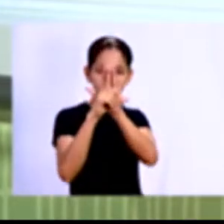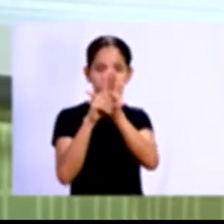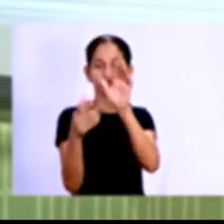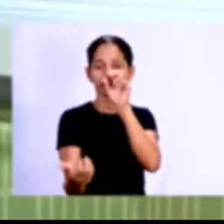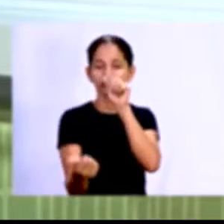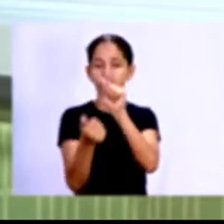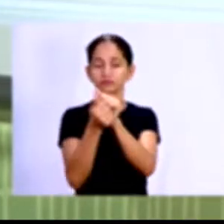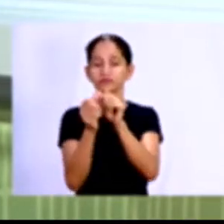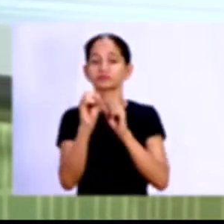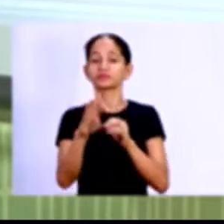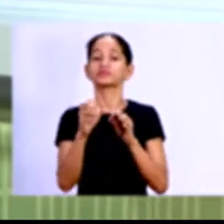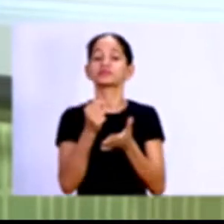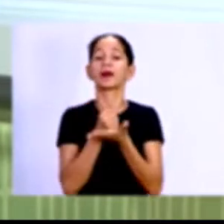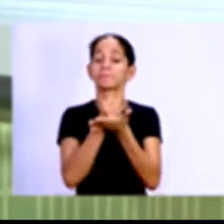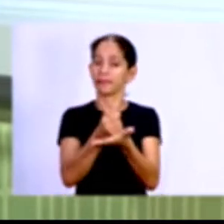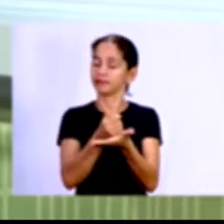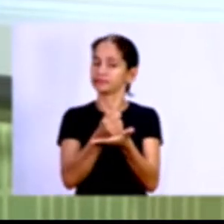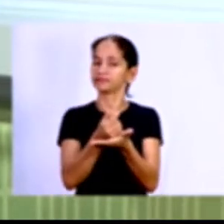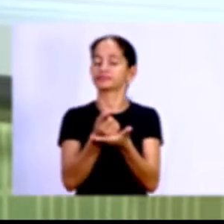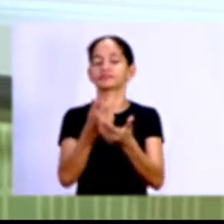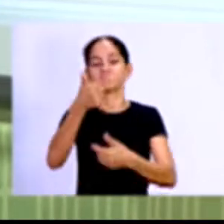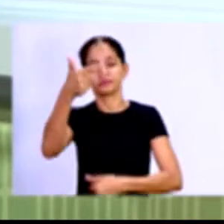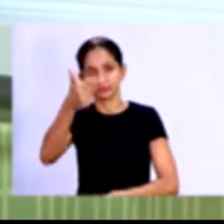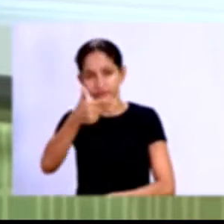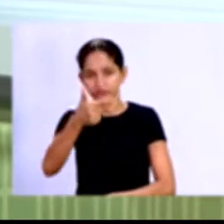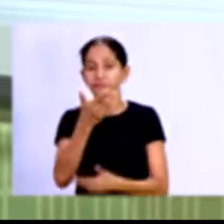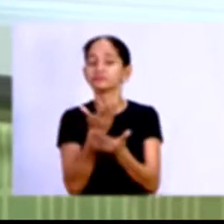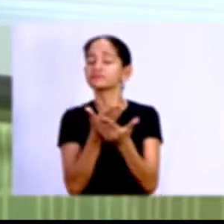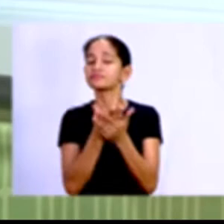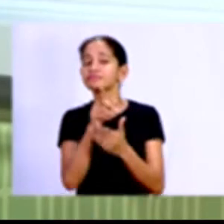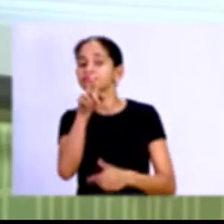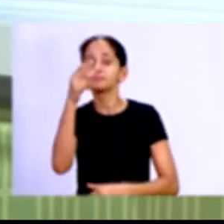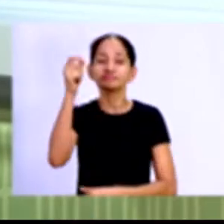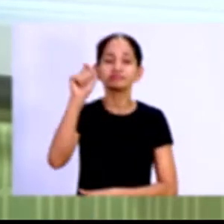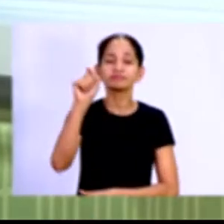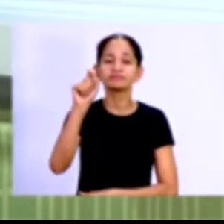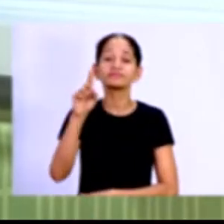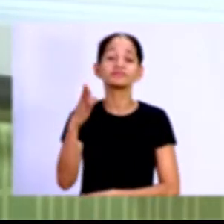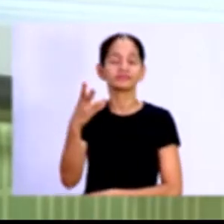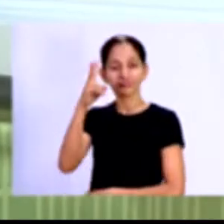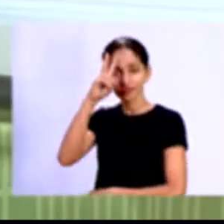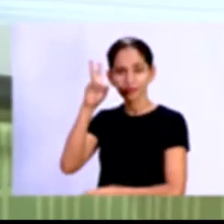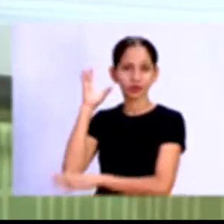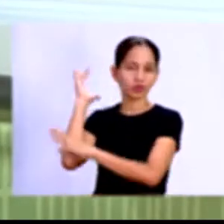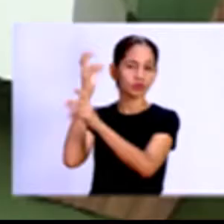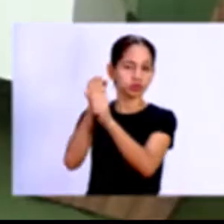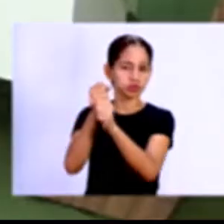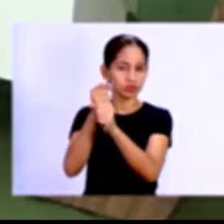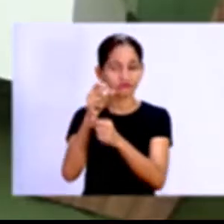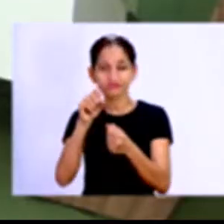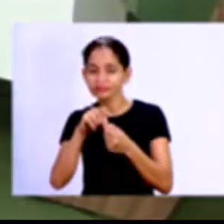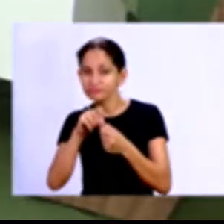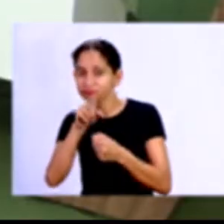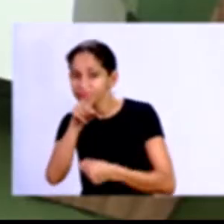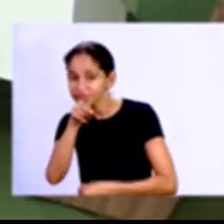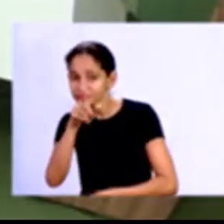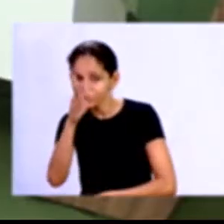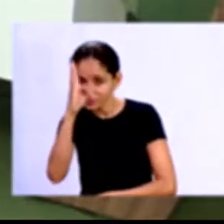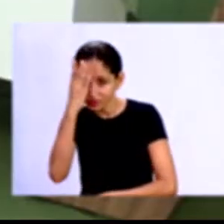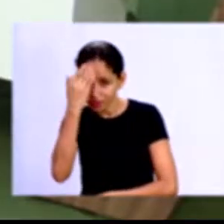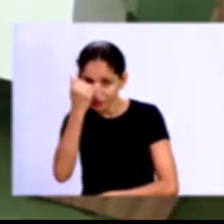pertinente à educação à distância. Na teleaula 2, professor Janimar, já deu para fazer uma memorizada